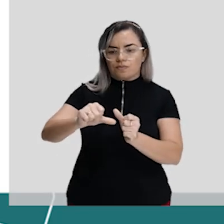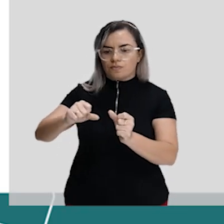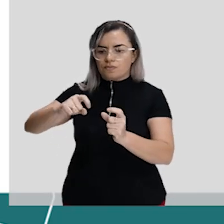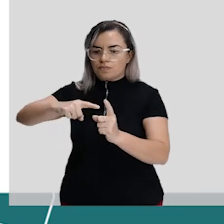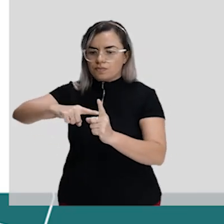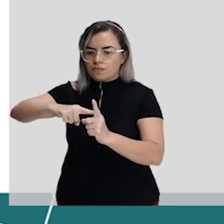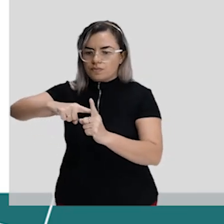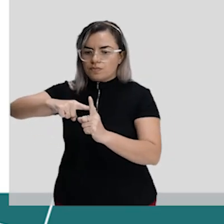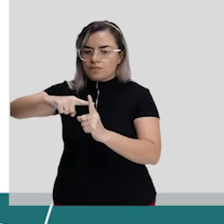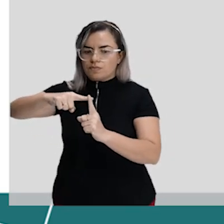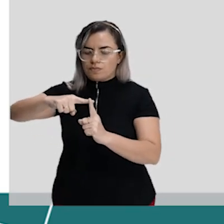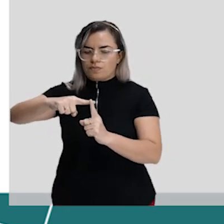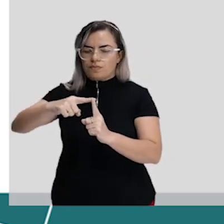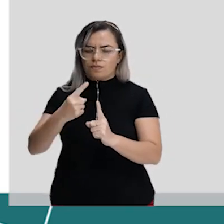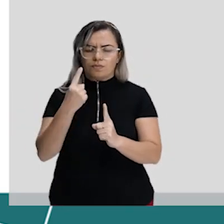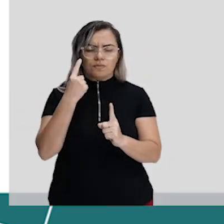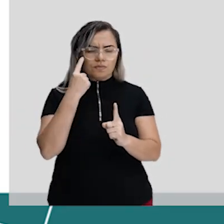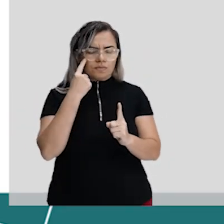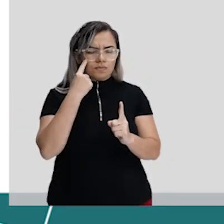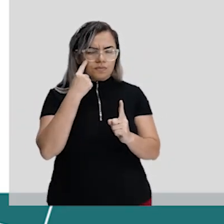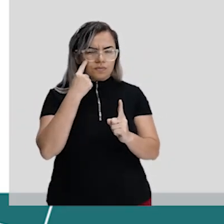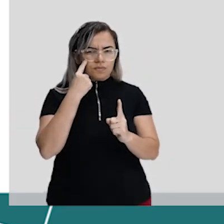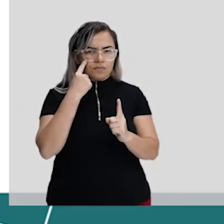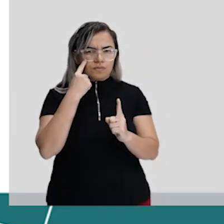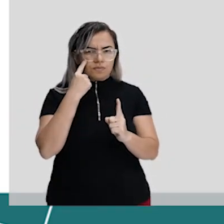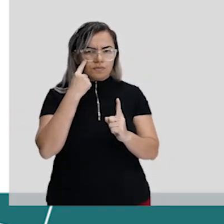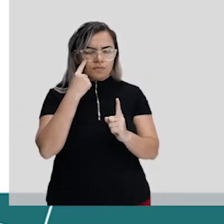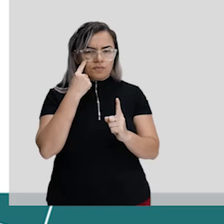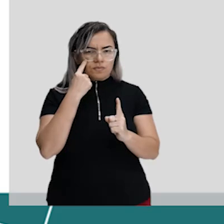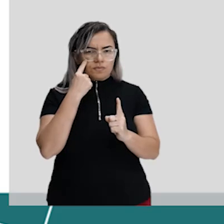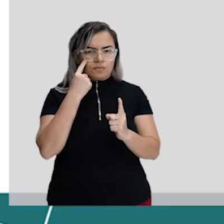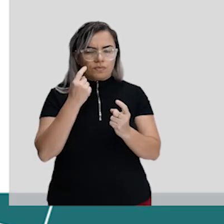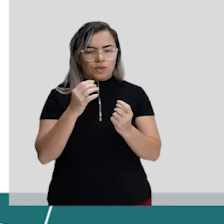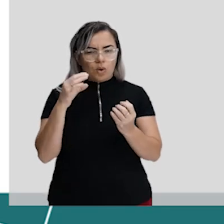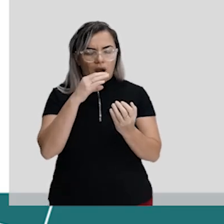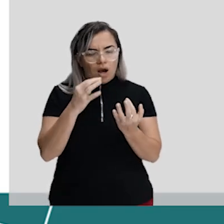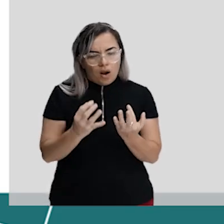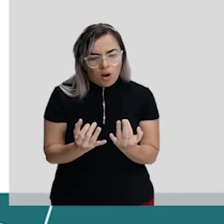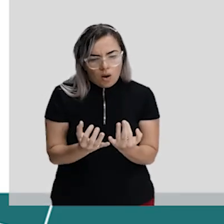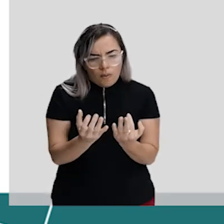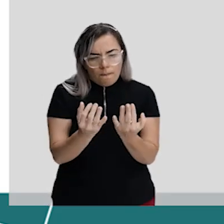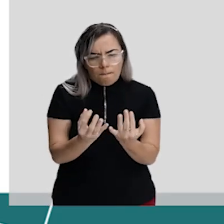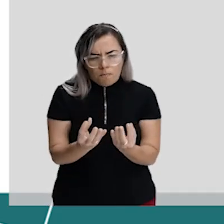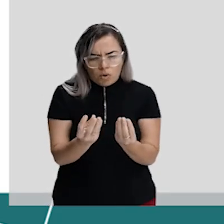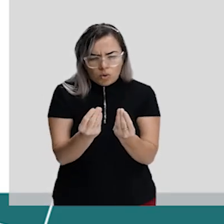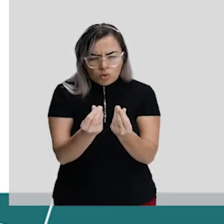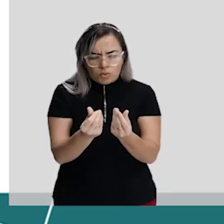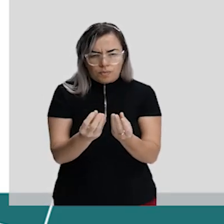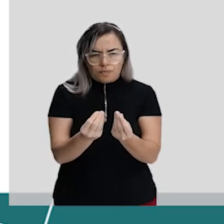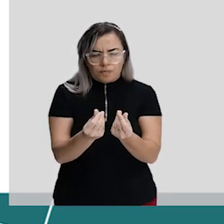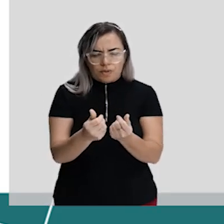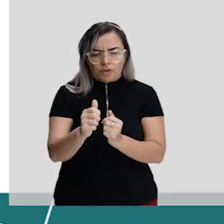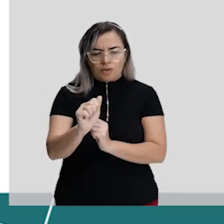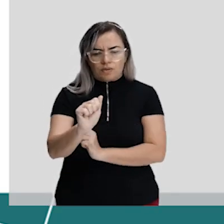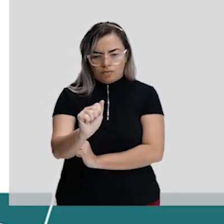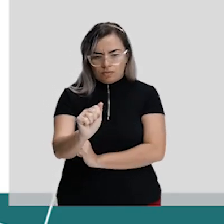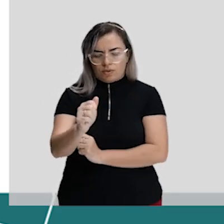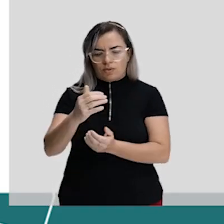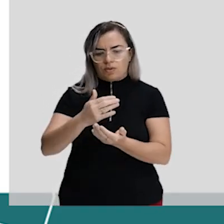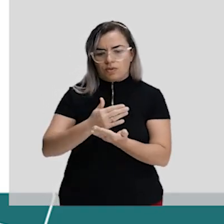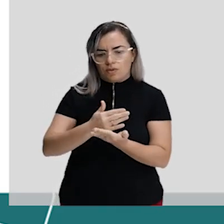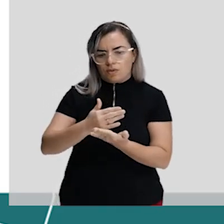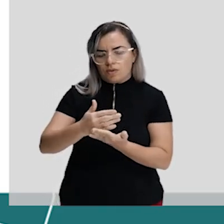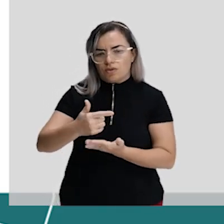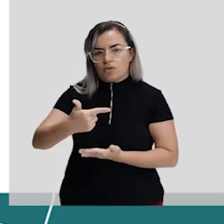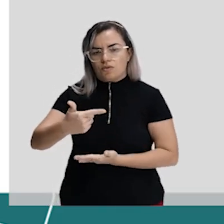de temperatura observada ao se aquecer uma substância a partir de